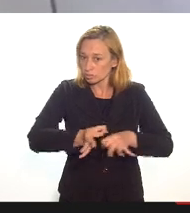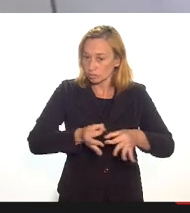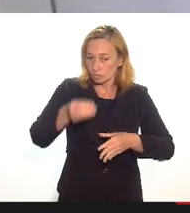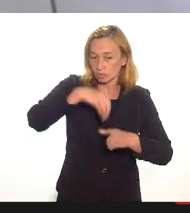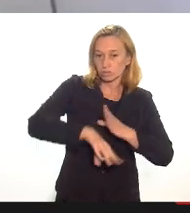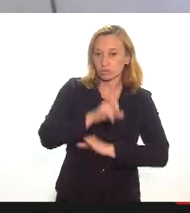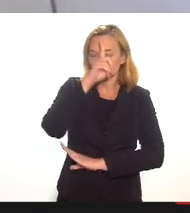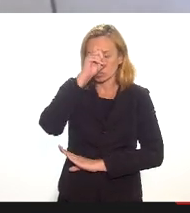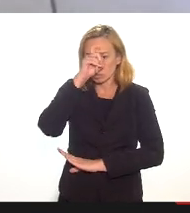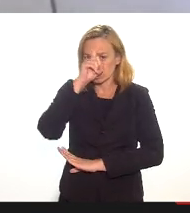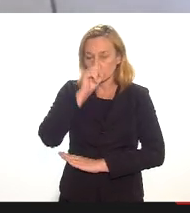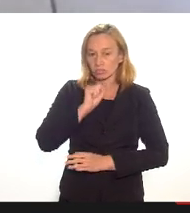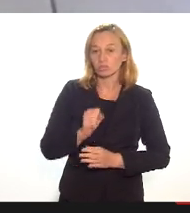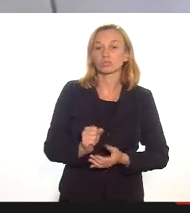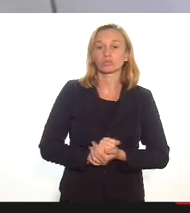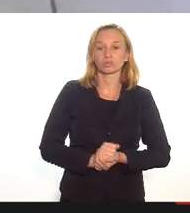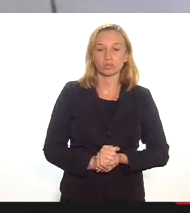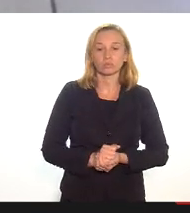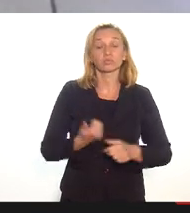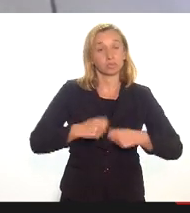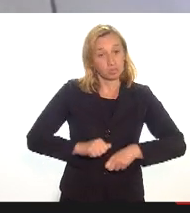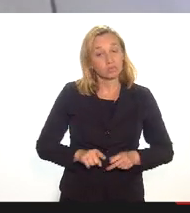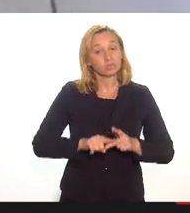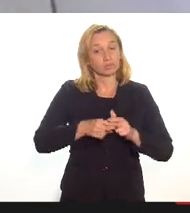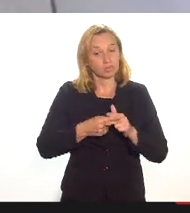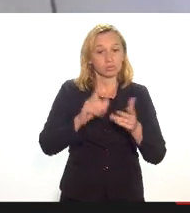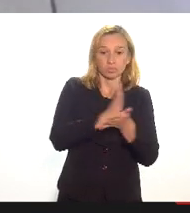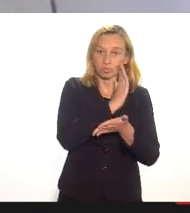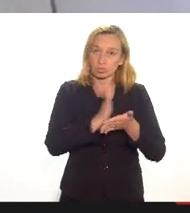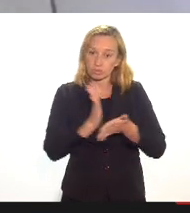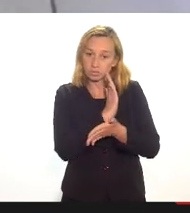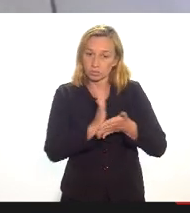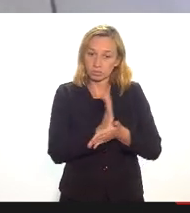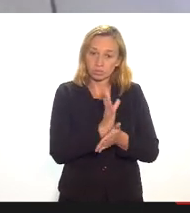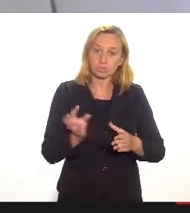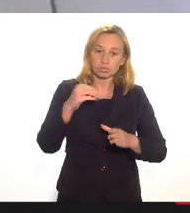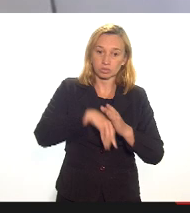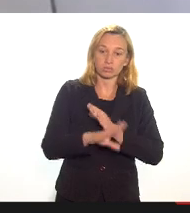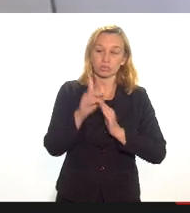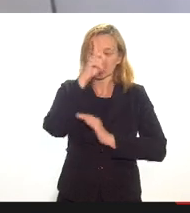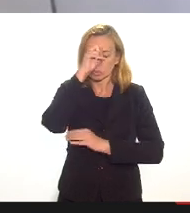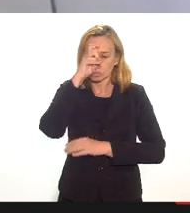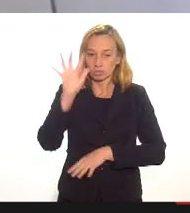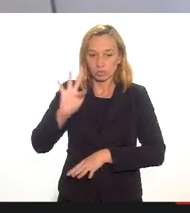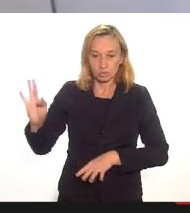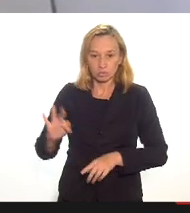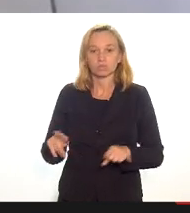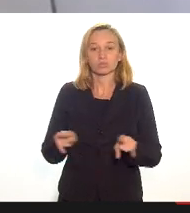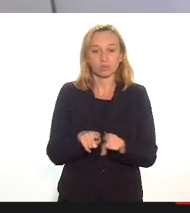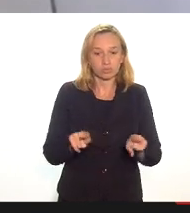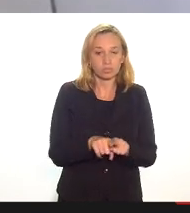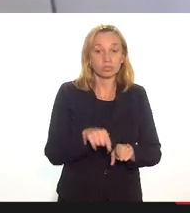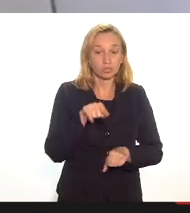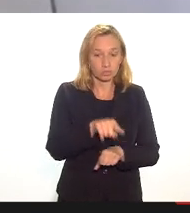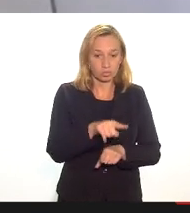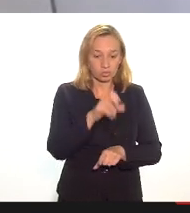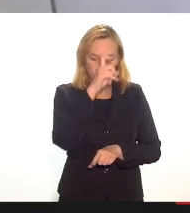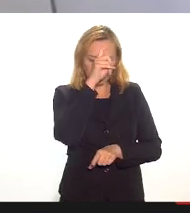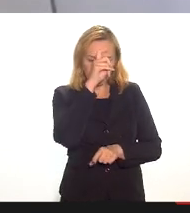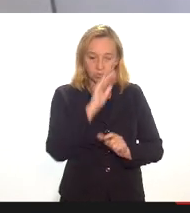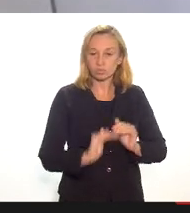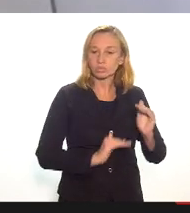dos hospitais, óbvio que precisando ainda de ajustes e reformas, mas dentro dos hospitais federais, como a gente tem nesses hospitais um